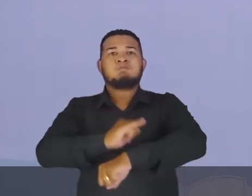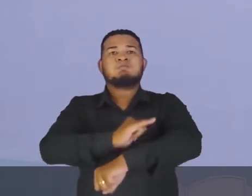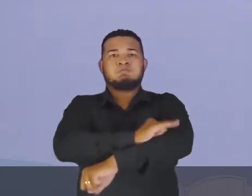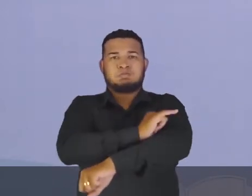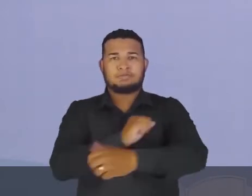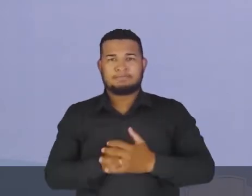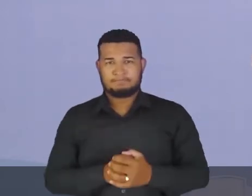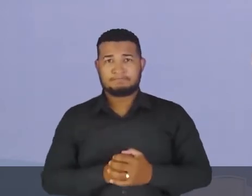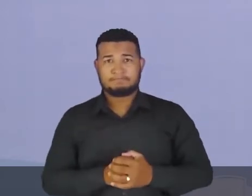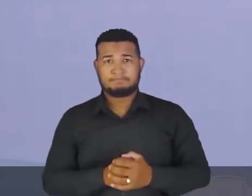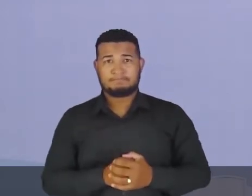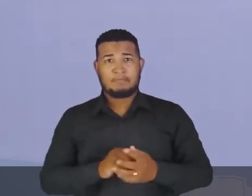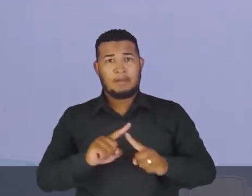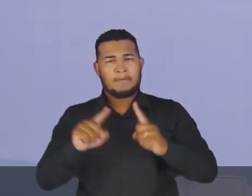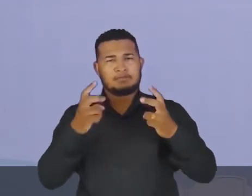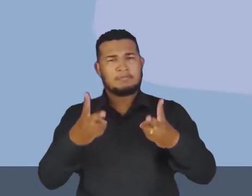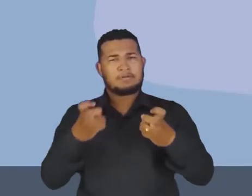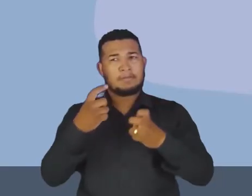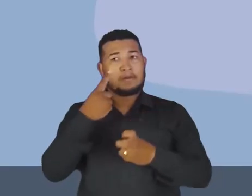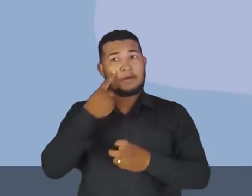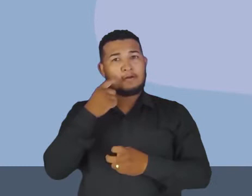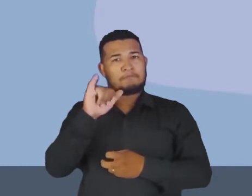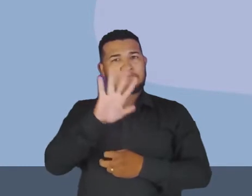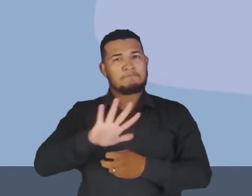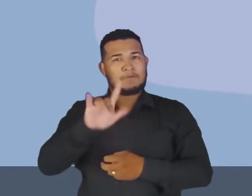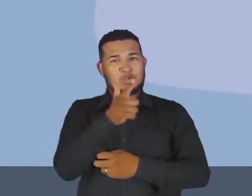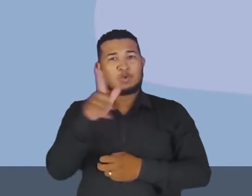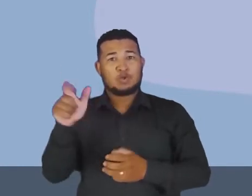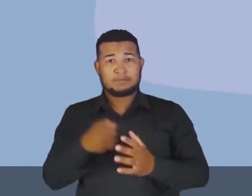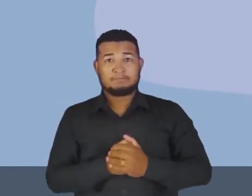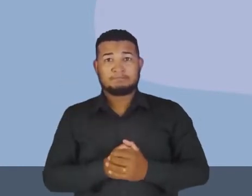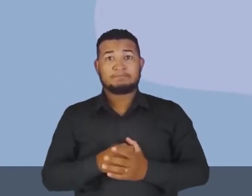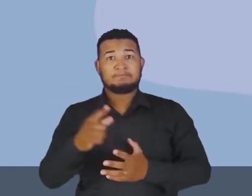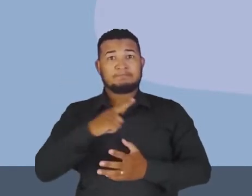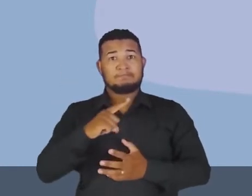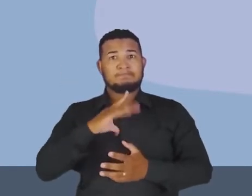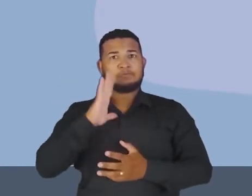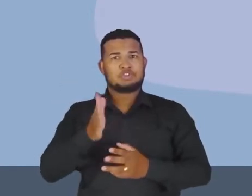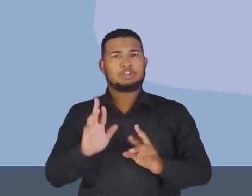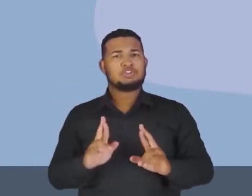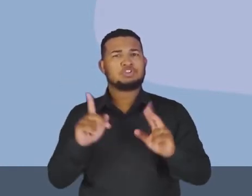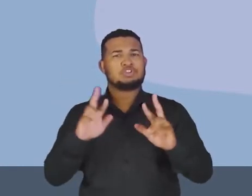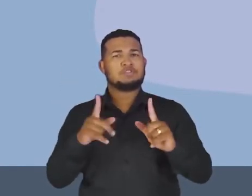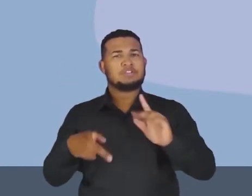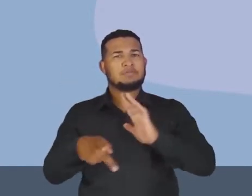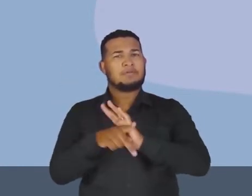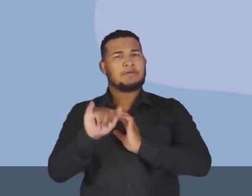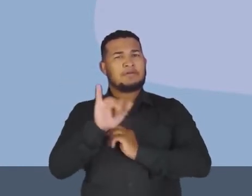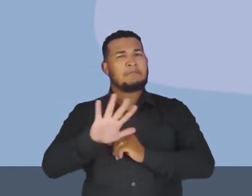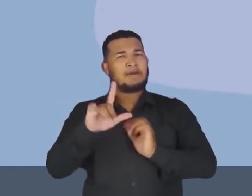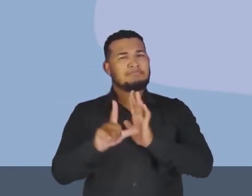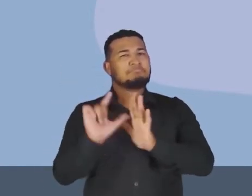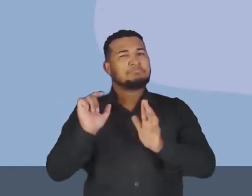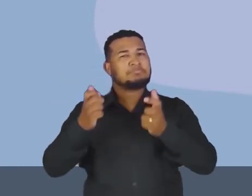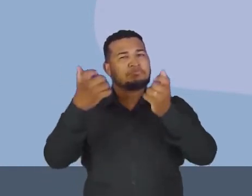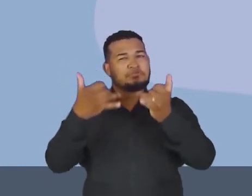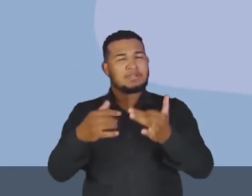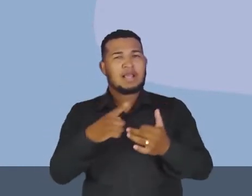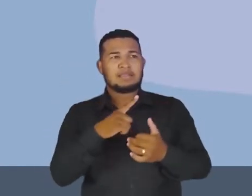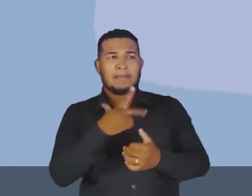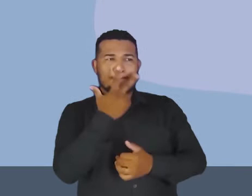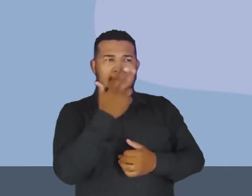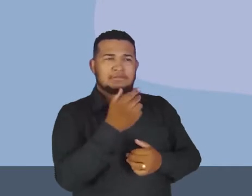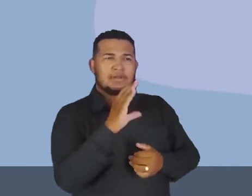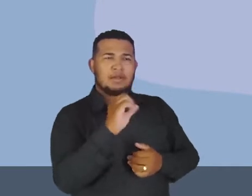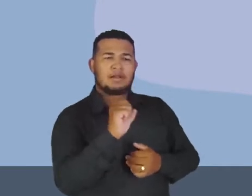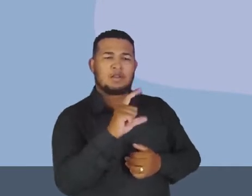Agora, observe essa outra imagem aqui. Né, nós temos aqui, diferente da imagem anterior, que apresentamos um alimento de baixa caloria,